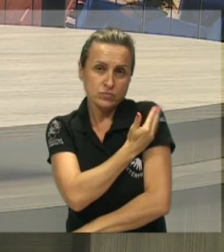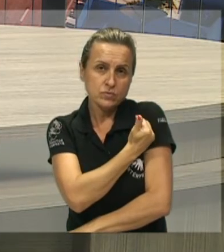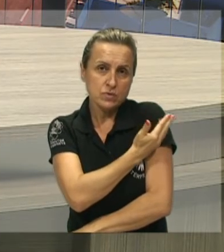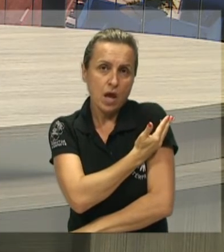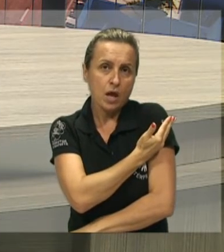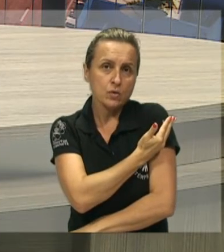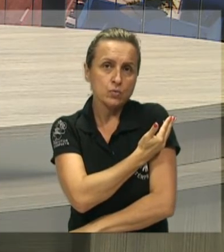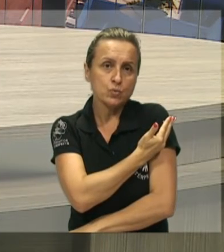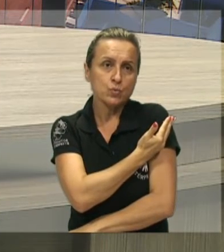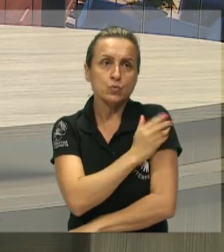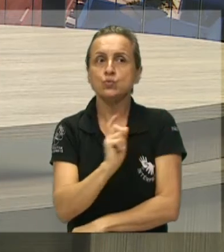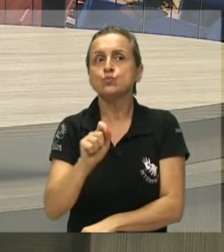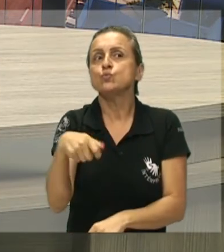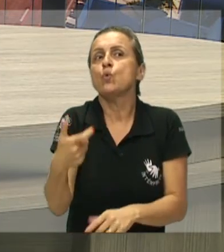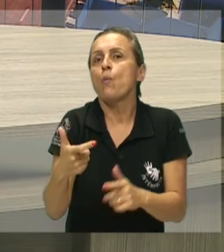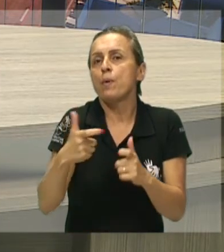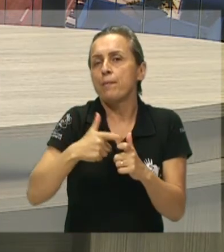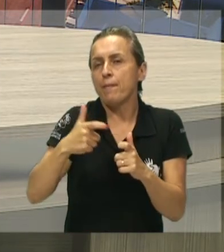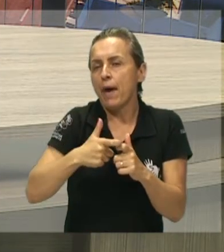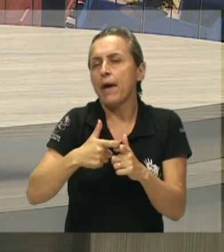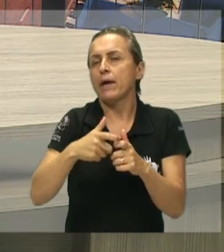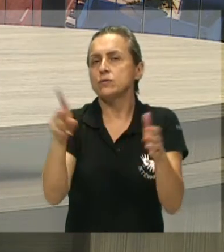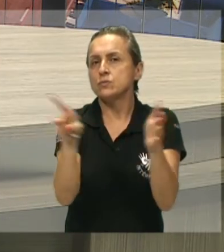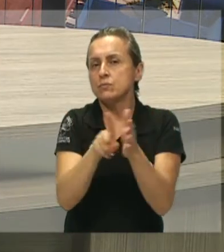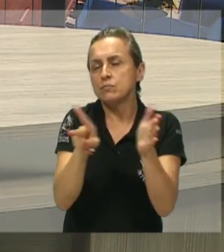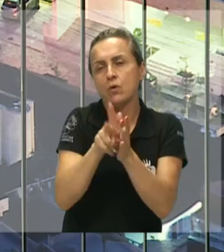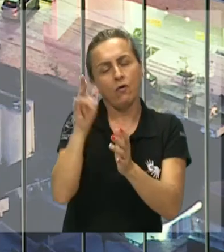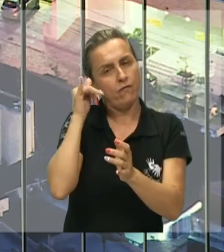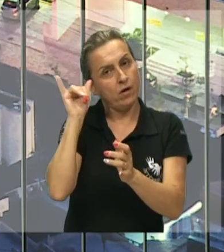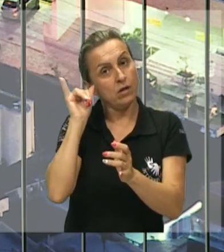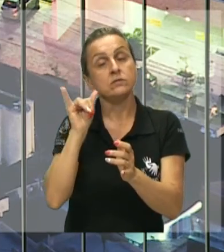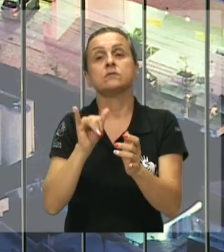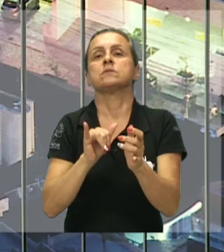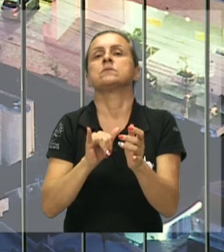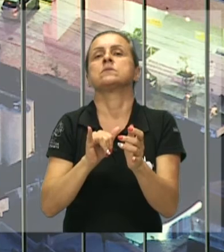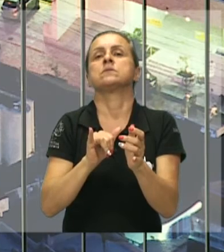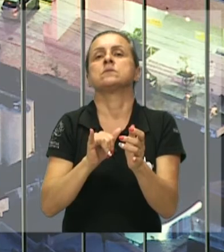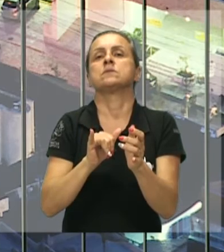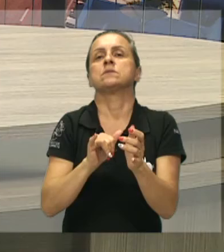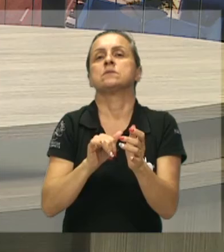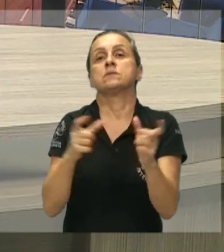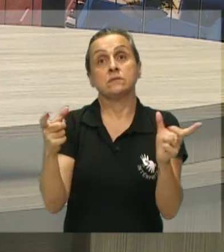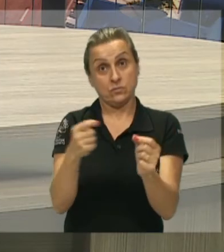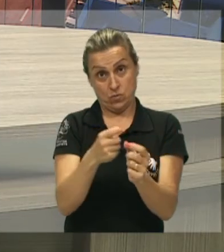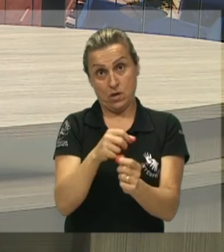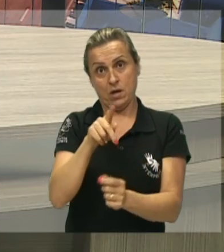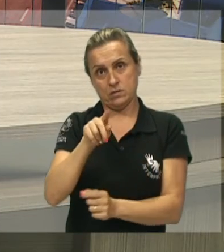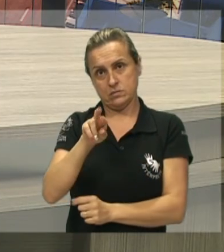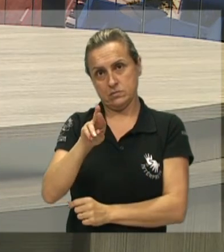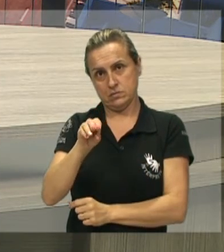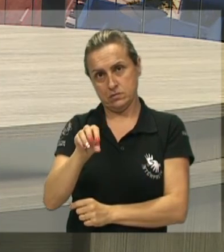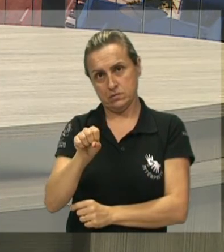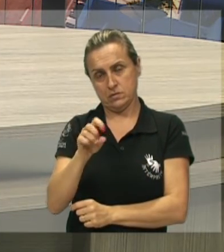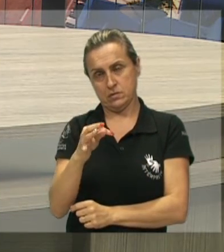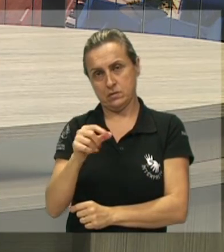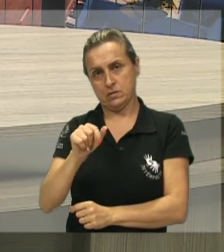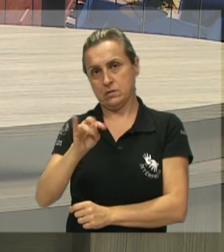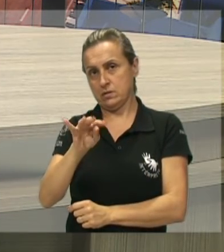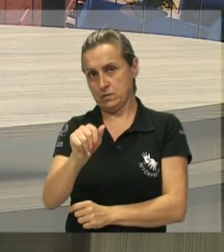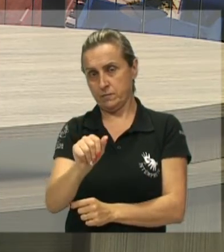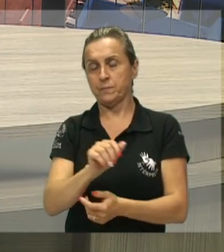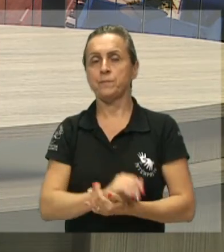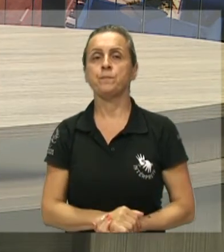a consultas e exames preventivos do câncer de próstata? Bom, isso já foi bem